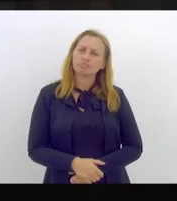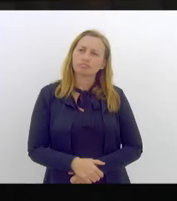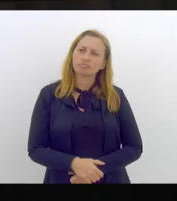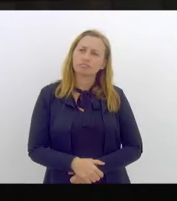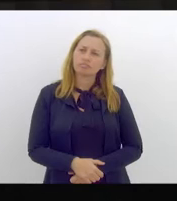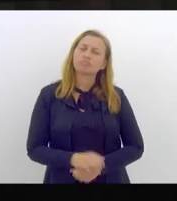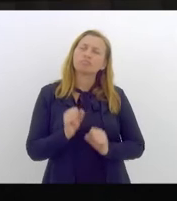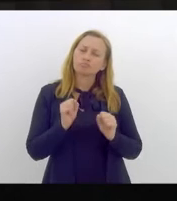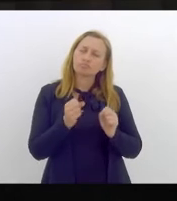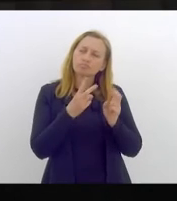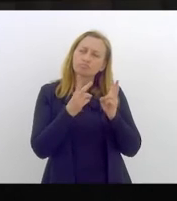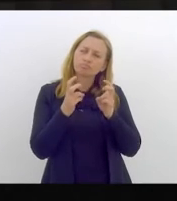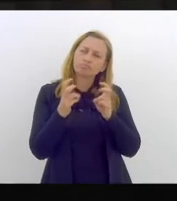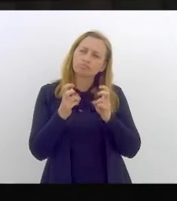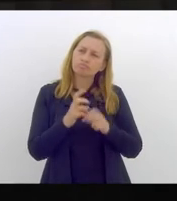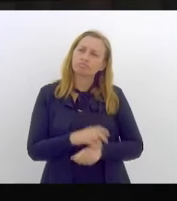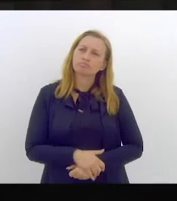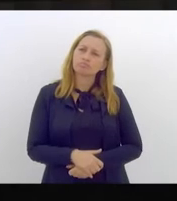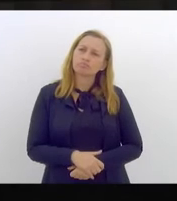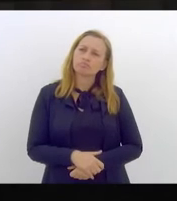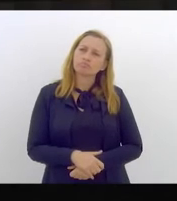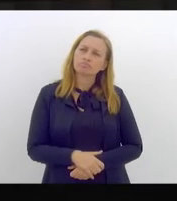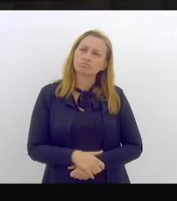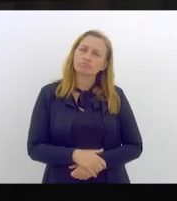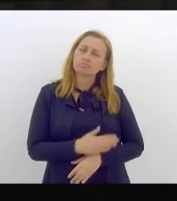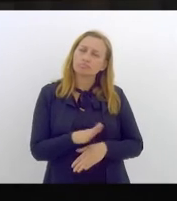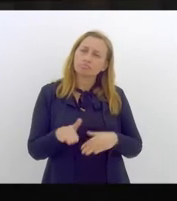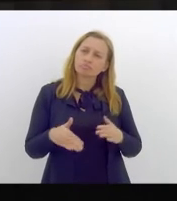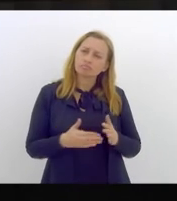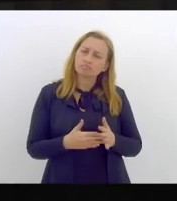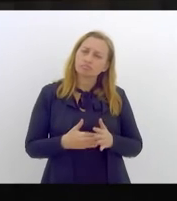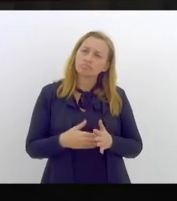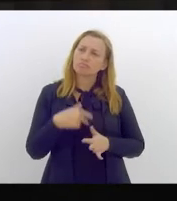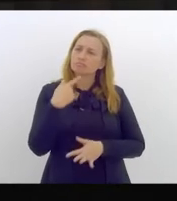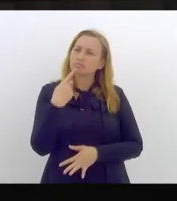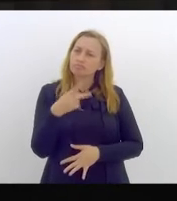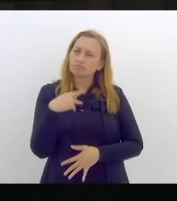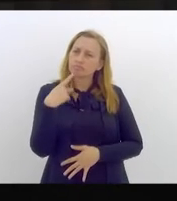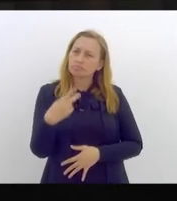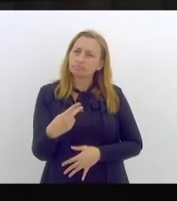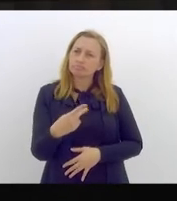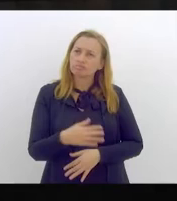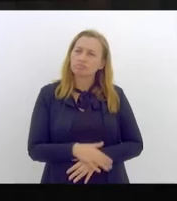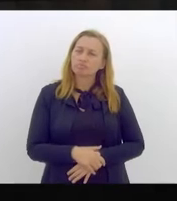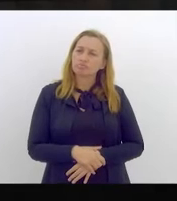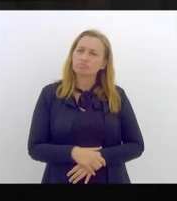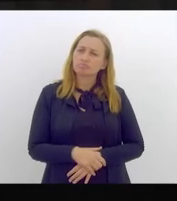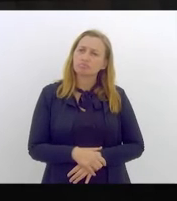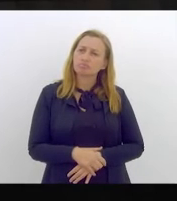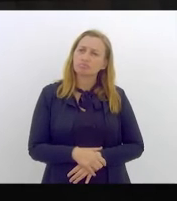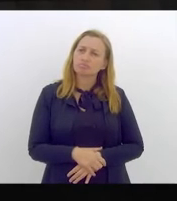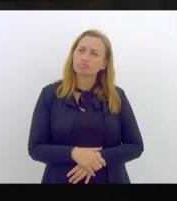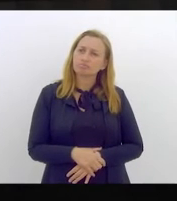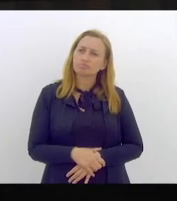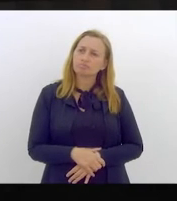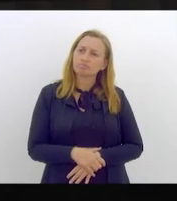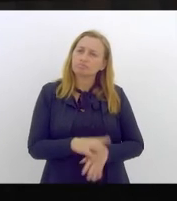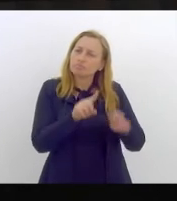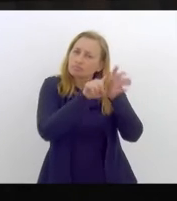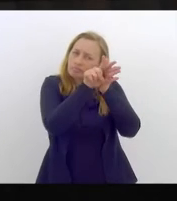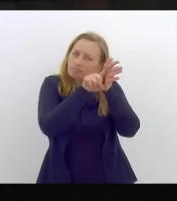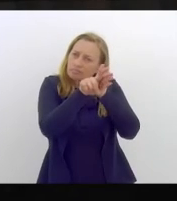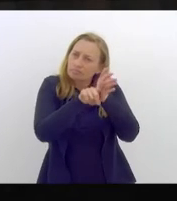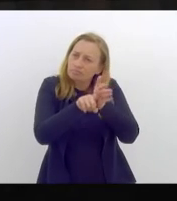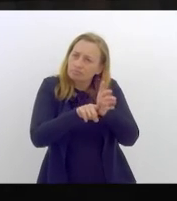pude observar que todas as intervenções foram feitas em cima de